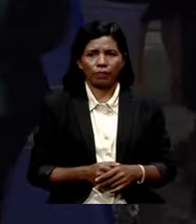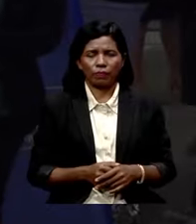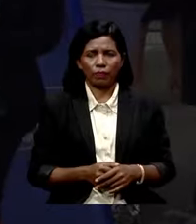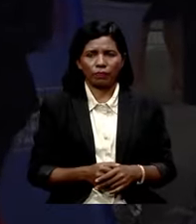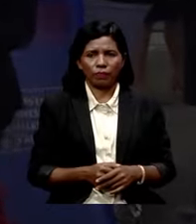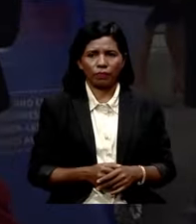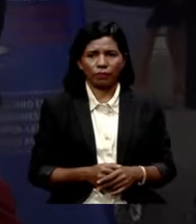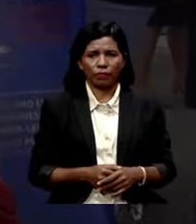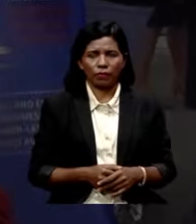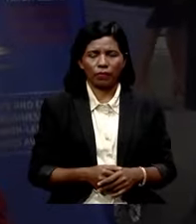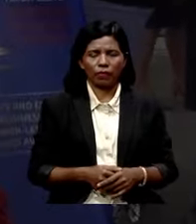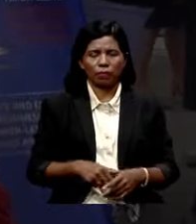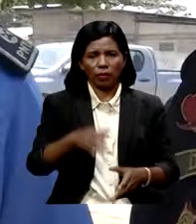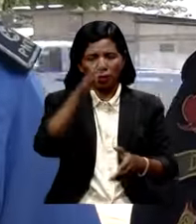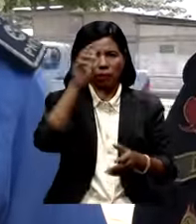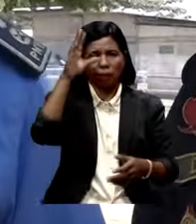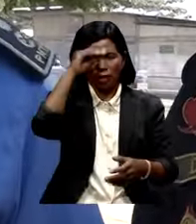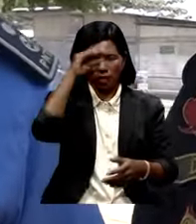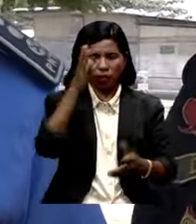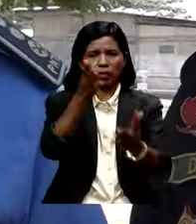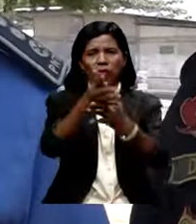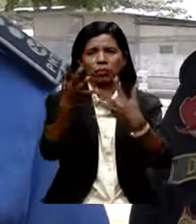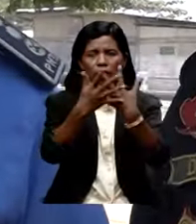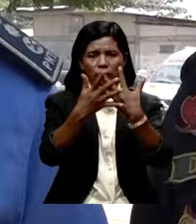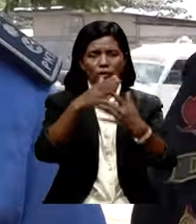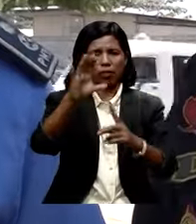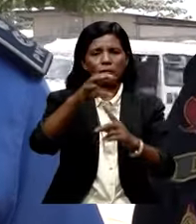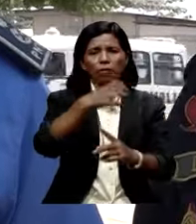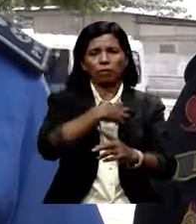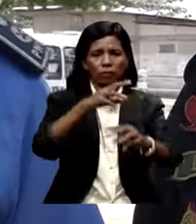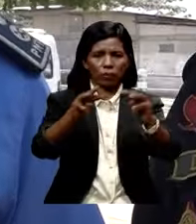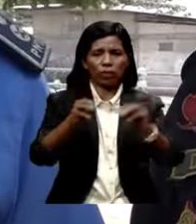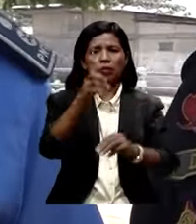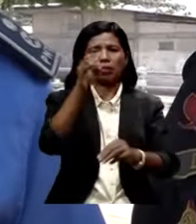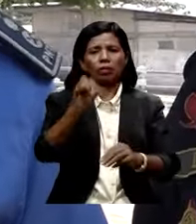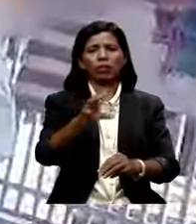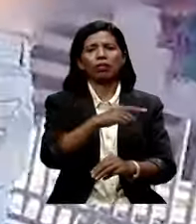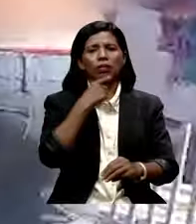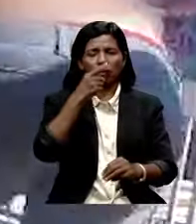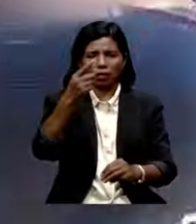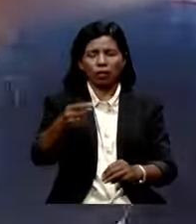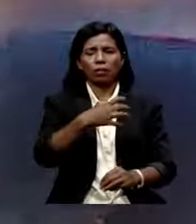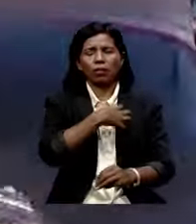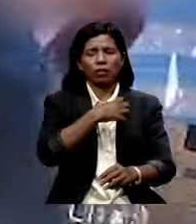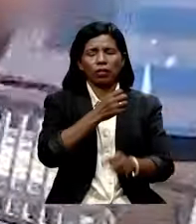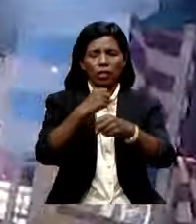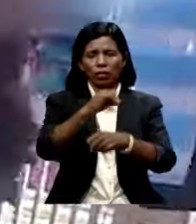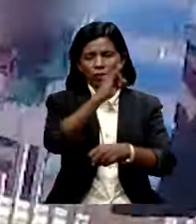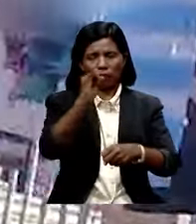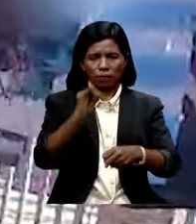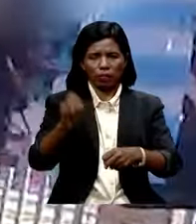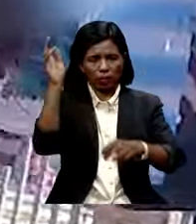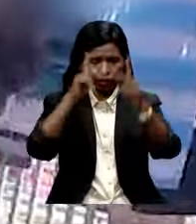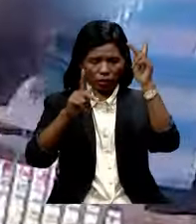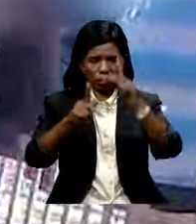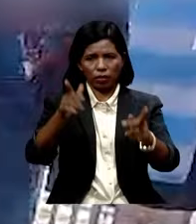Para botar a magne para a cadeia. Comandante Pentel Município de Ili, Superintendente Sefi Orlando Gomes Ateten, Pentel halou na identificação do caso